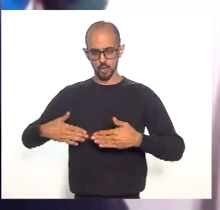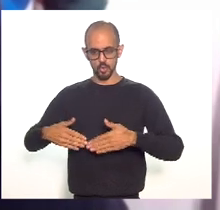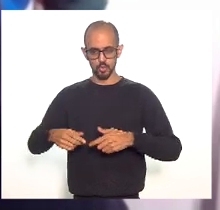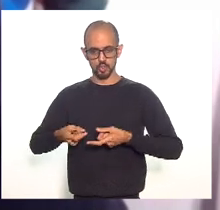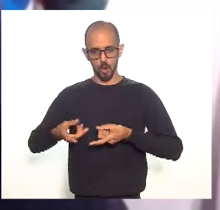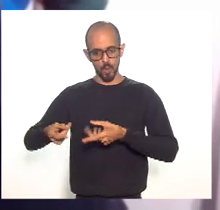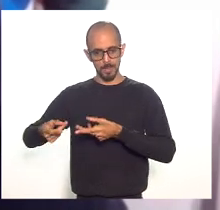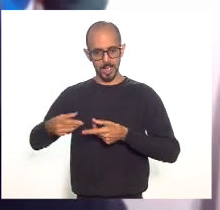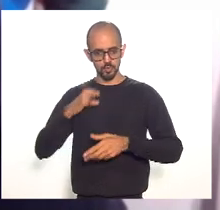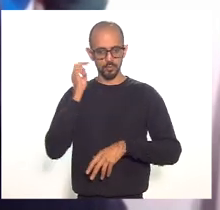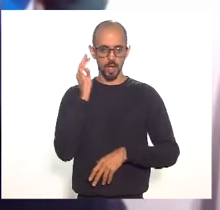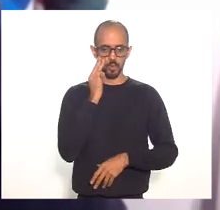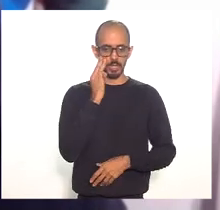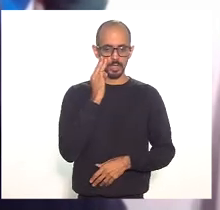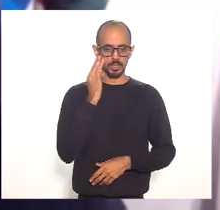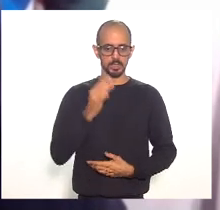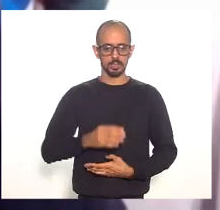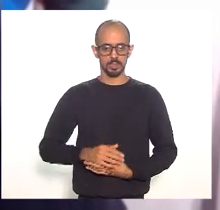Valdeir Carneiro.